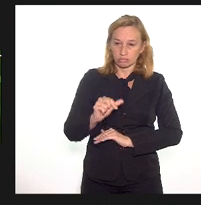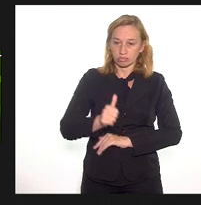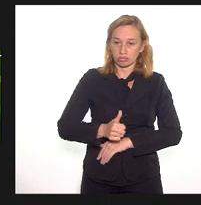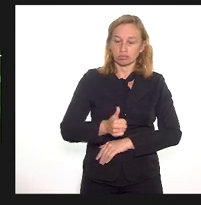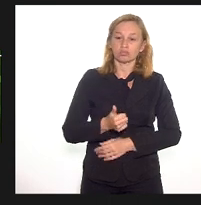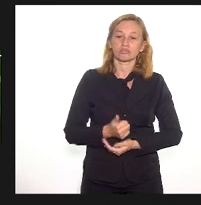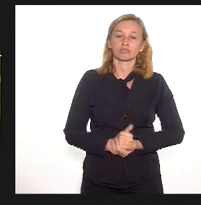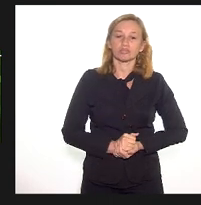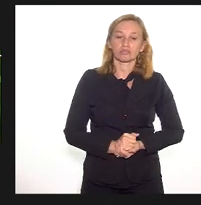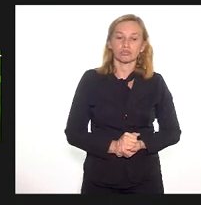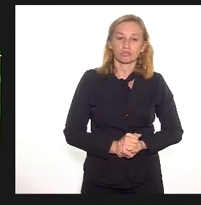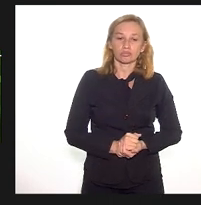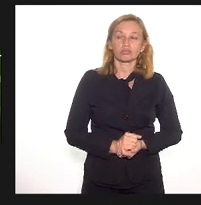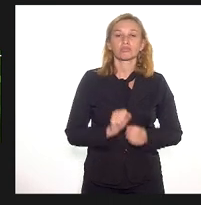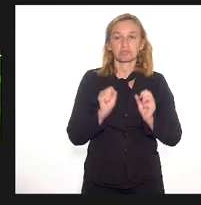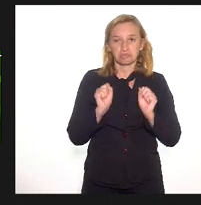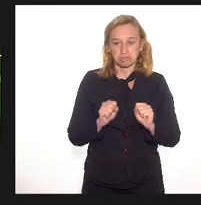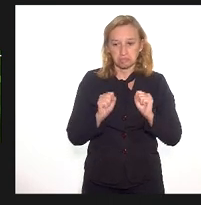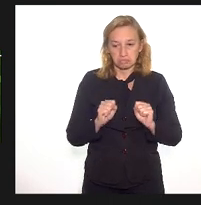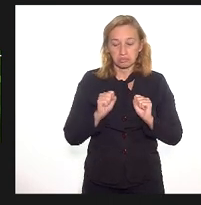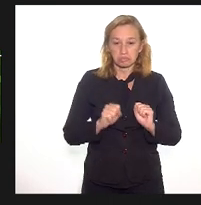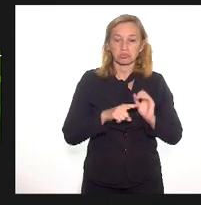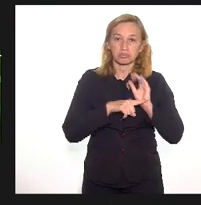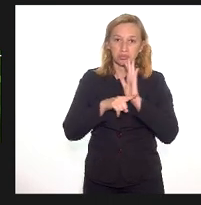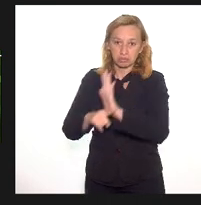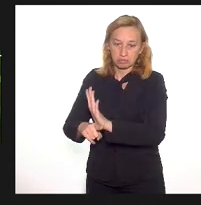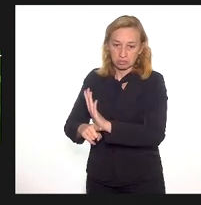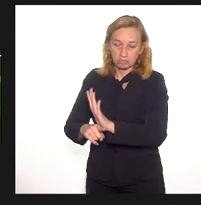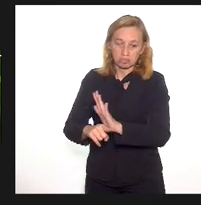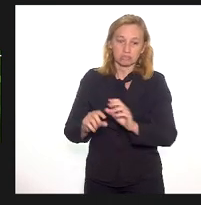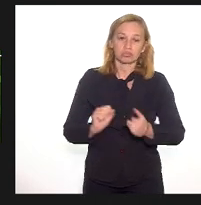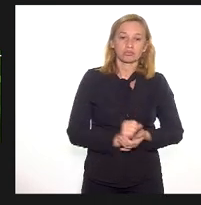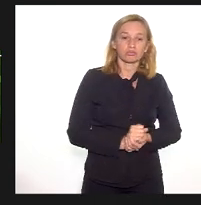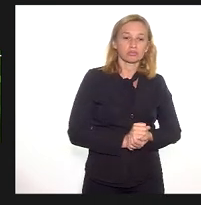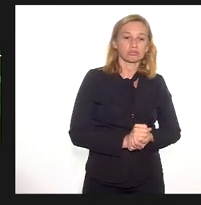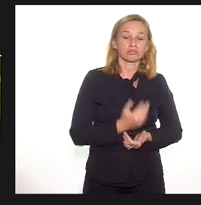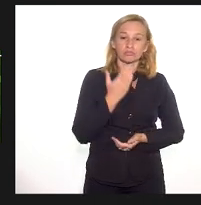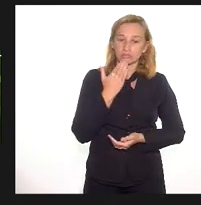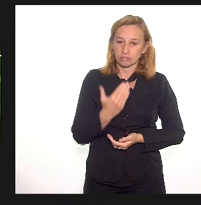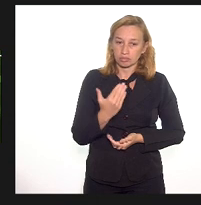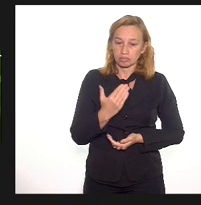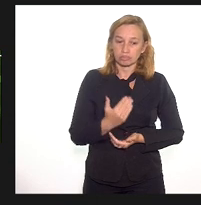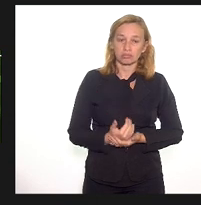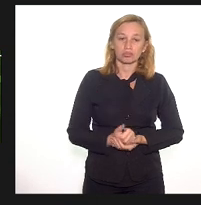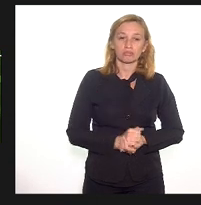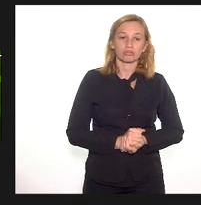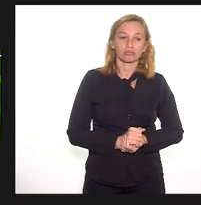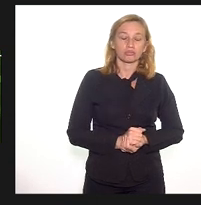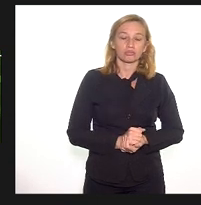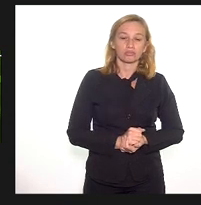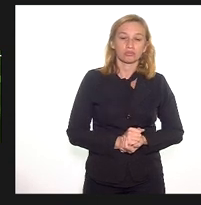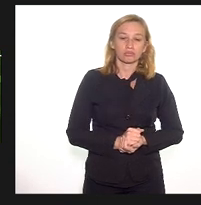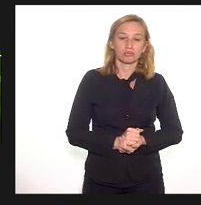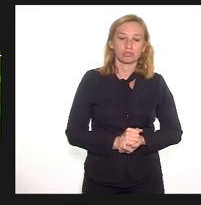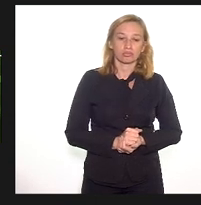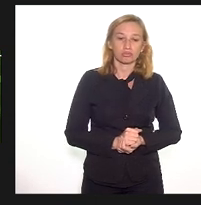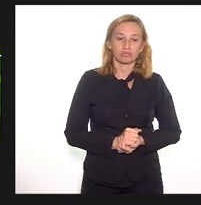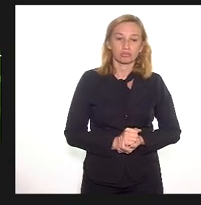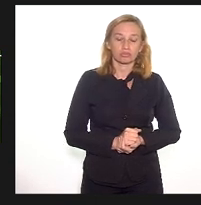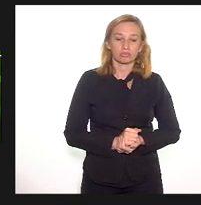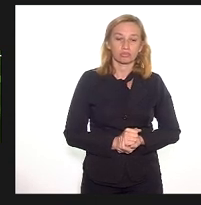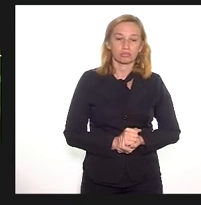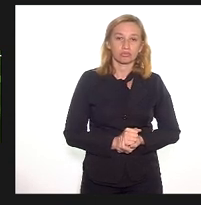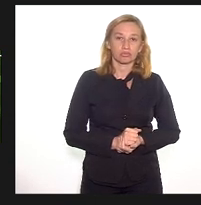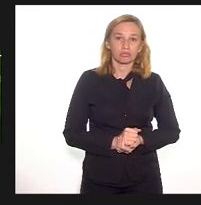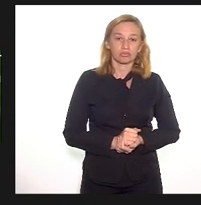seu menor nível, ele pode ajudar a sistematizar os pedidos, as solicitações, de tal sorte que se